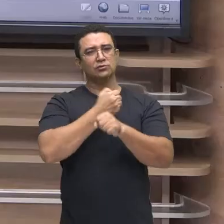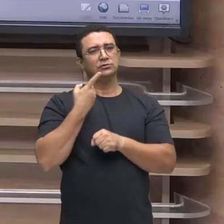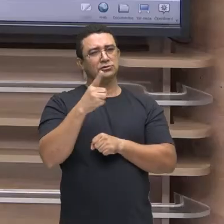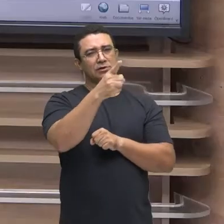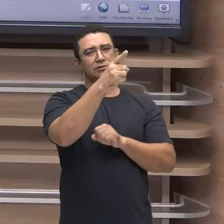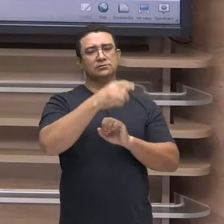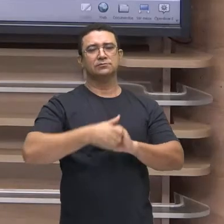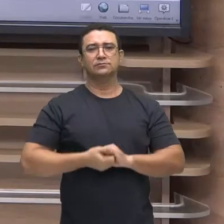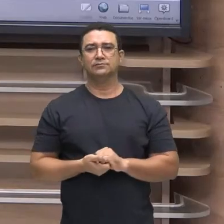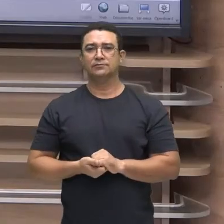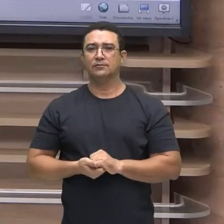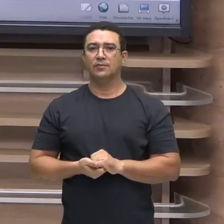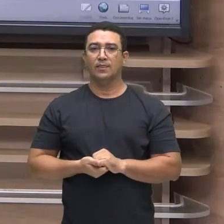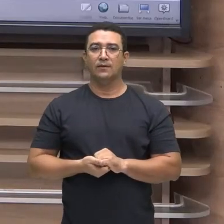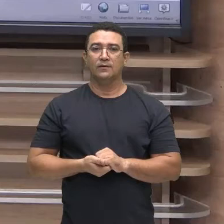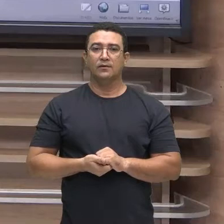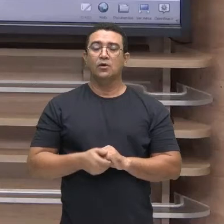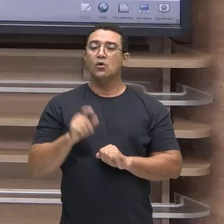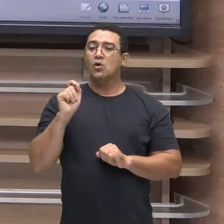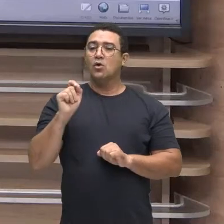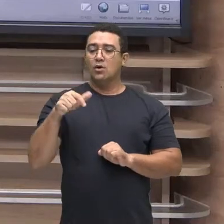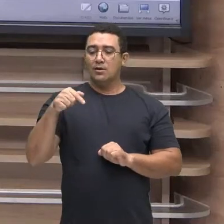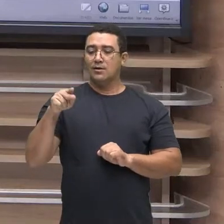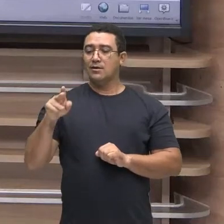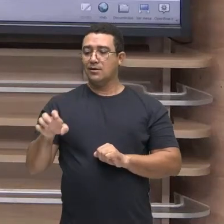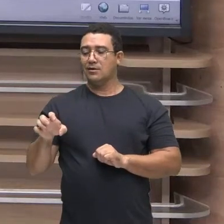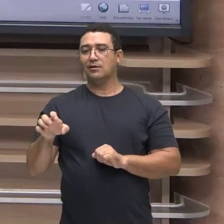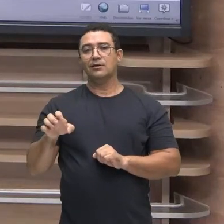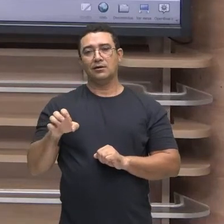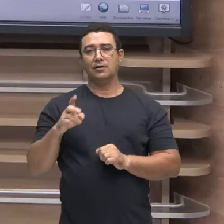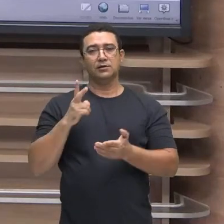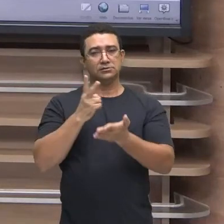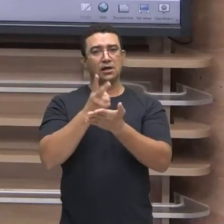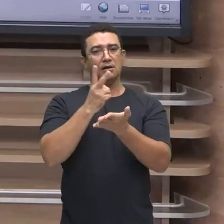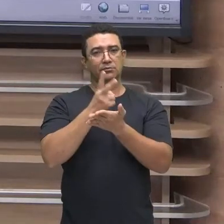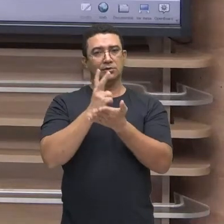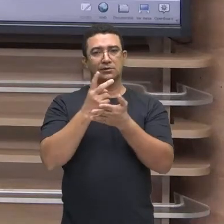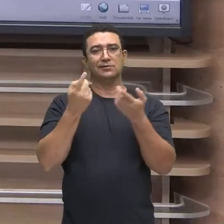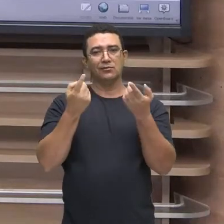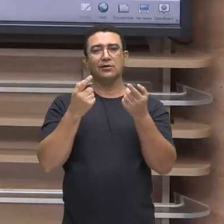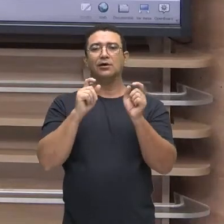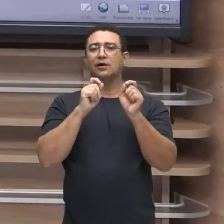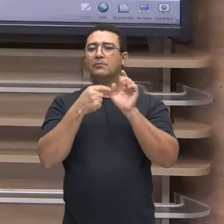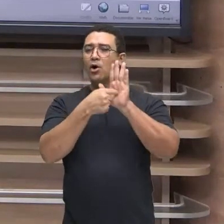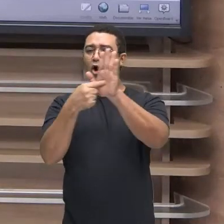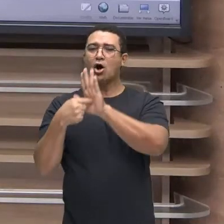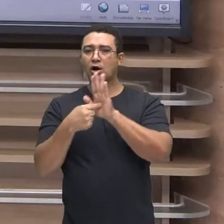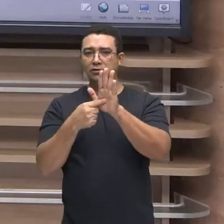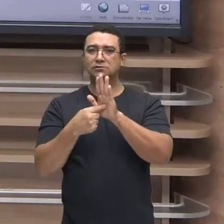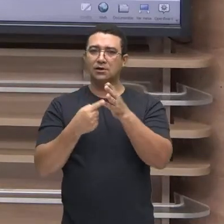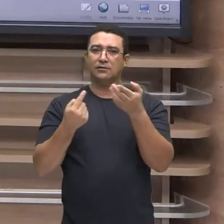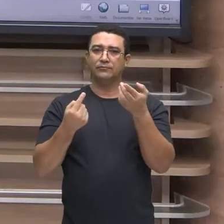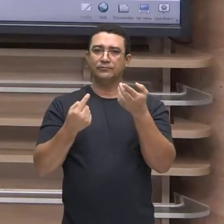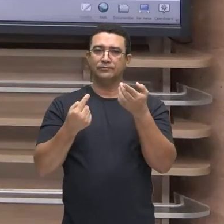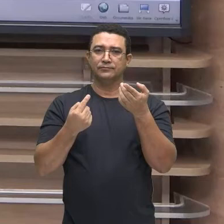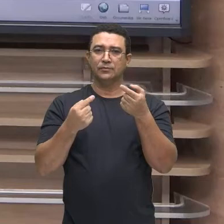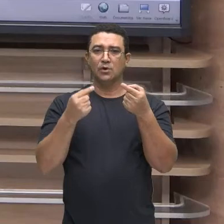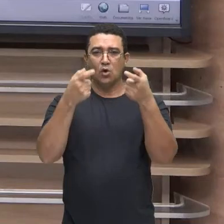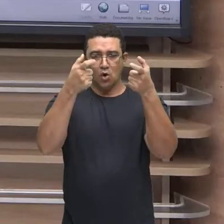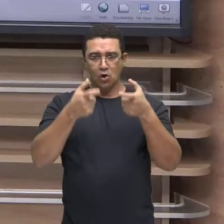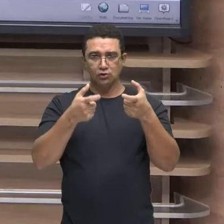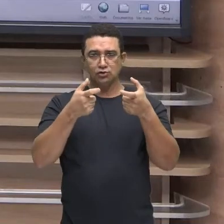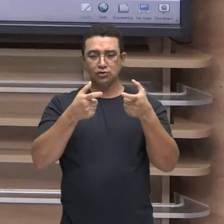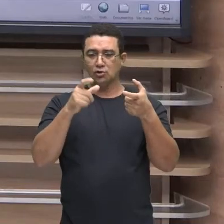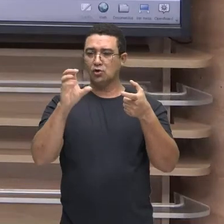mostrei o que ele faz sempre referência a lugar. O que não, perdão, gente, onde,